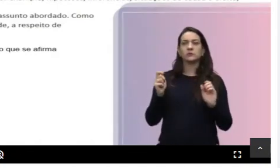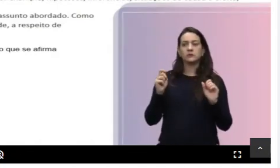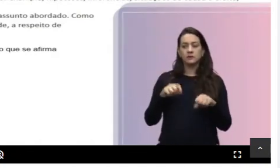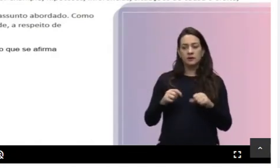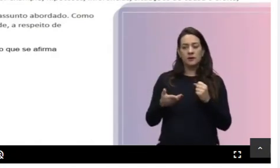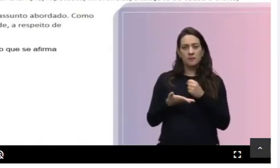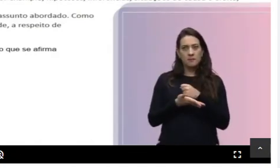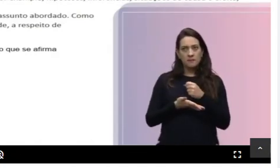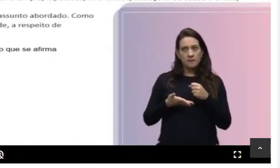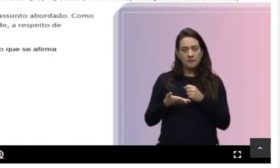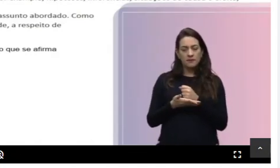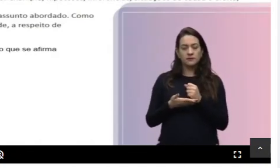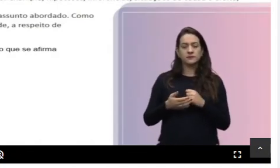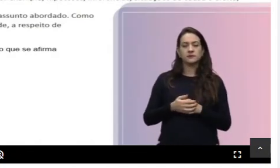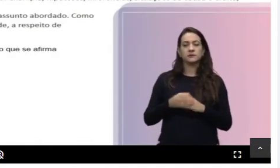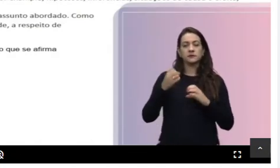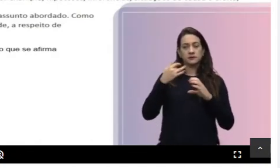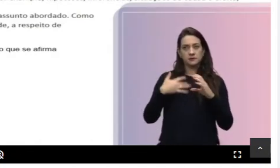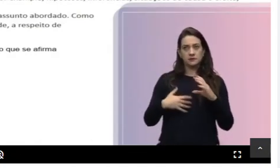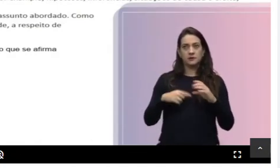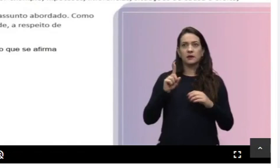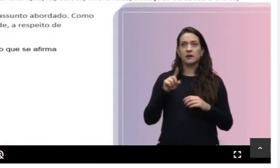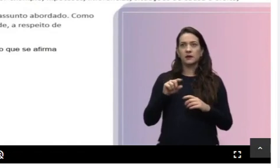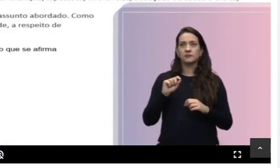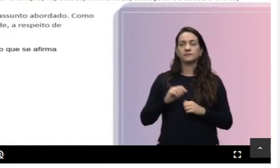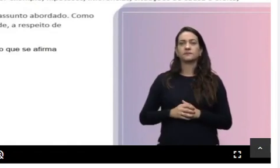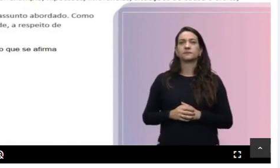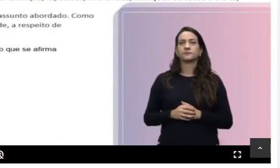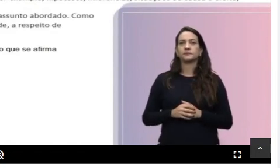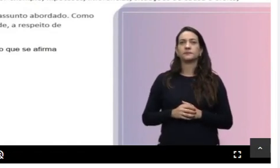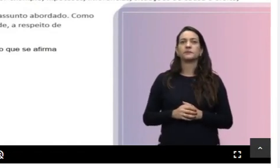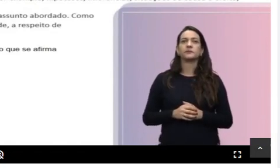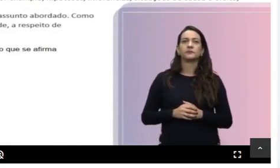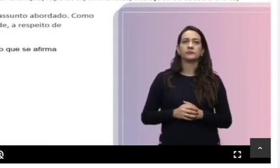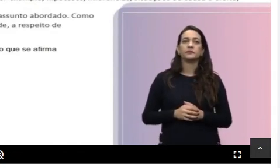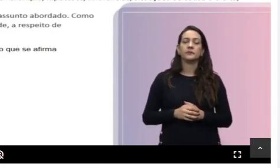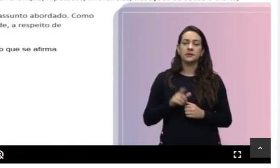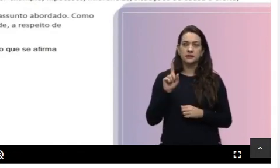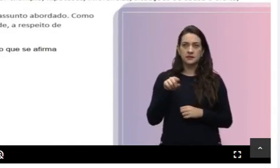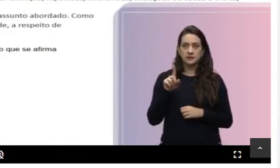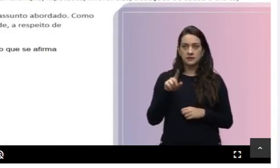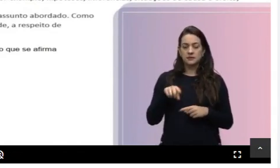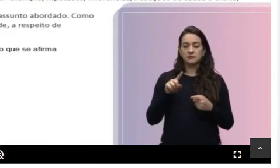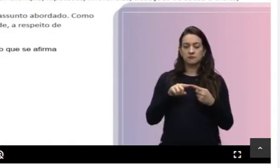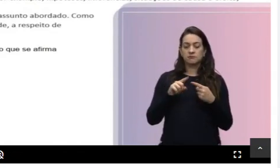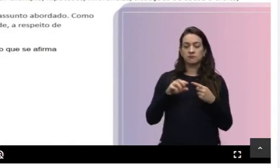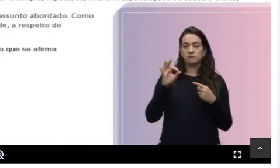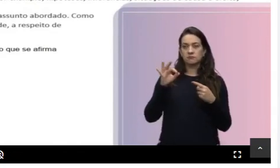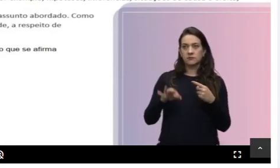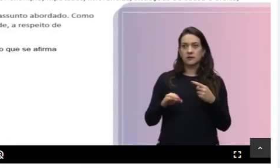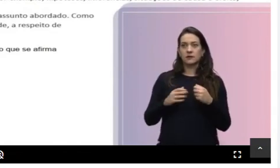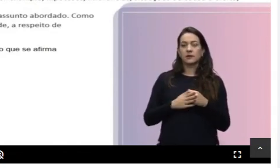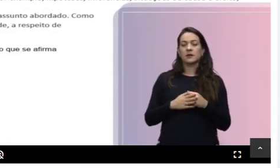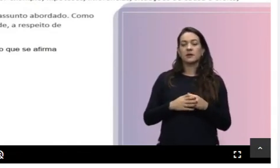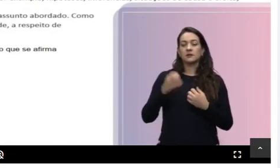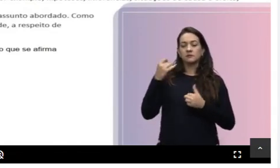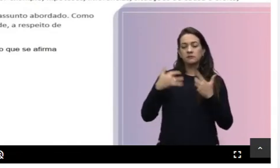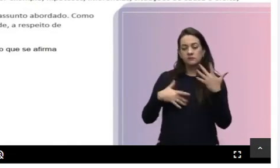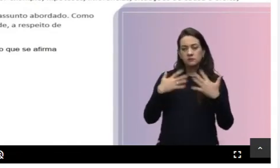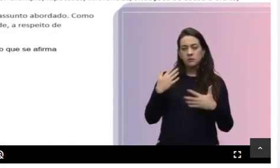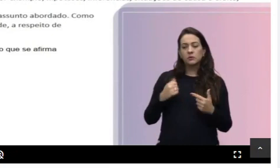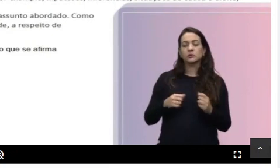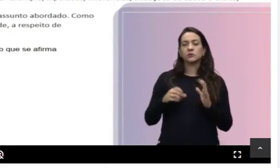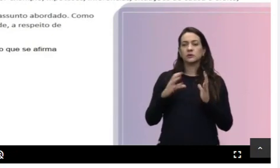aqui seria uma característica do argumento concreto ou por exemplificação. Sim, de fato, esse argumento ele contém